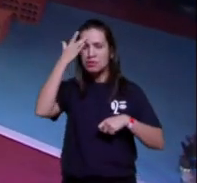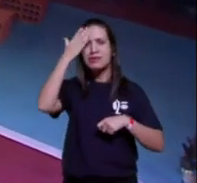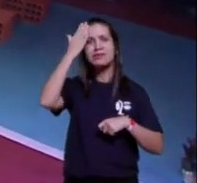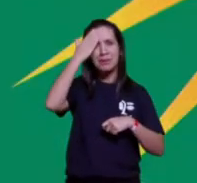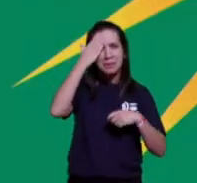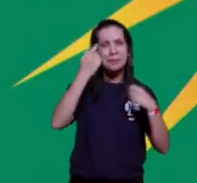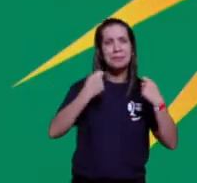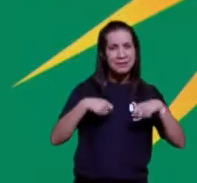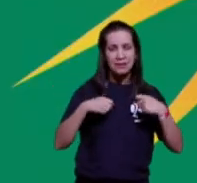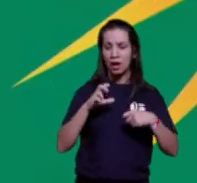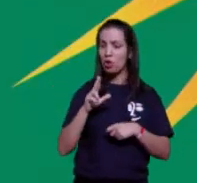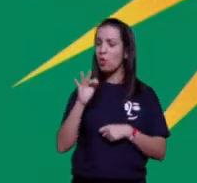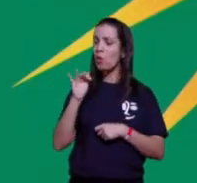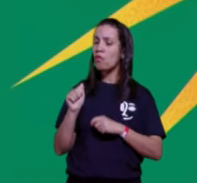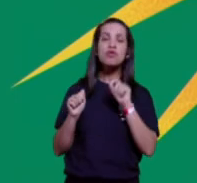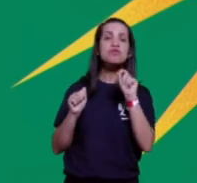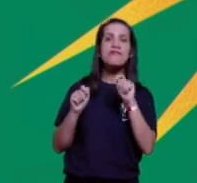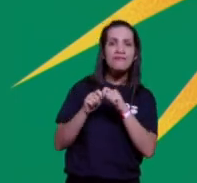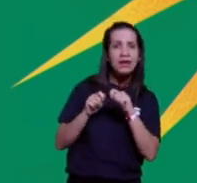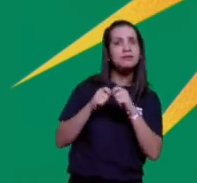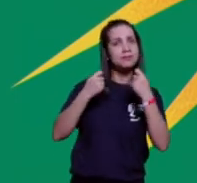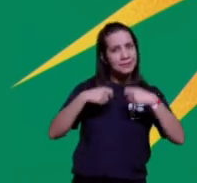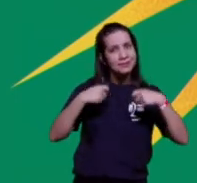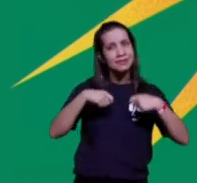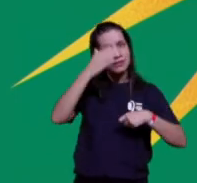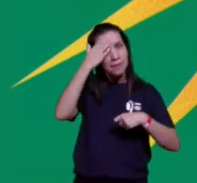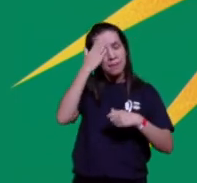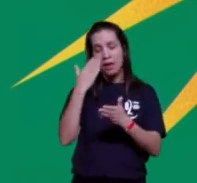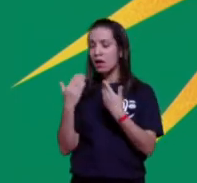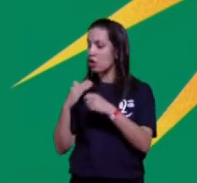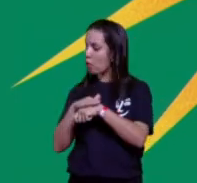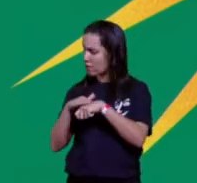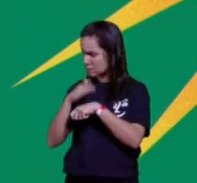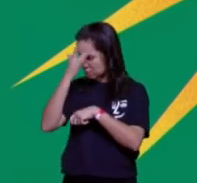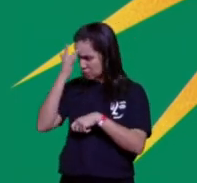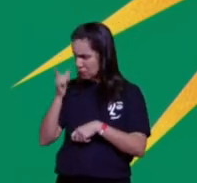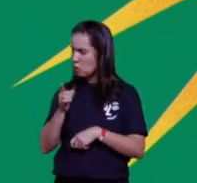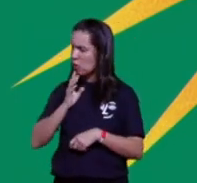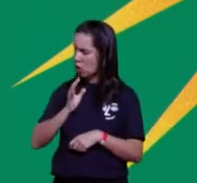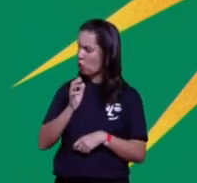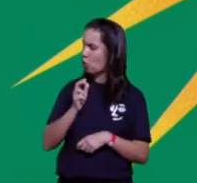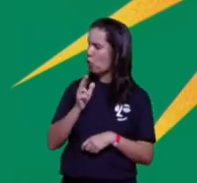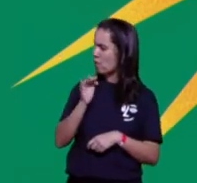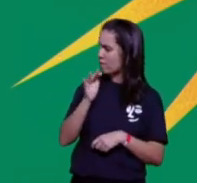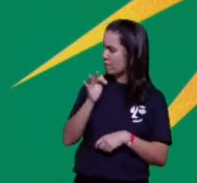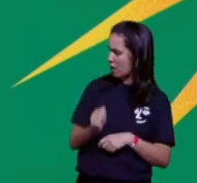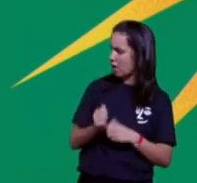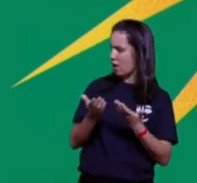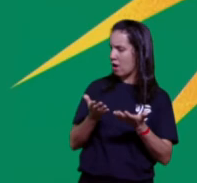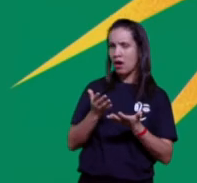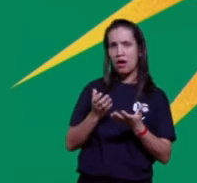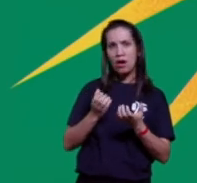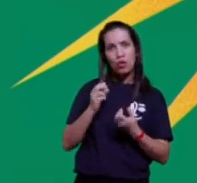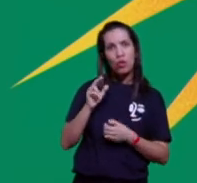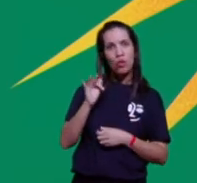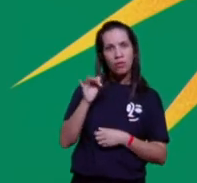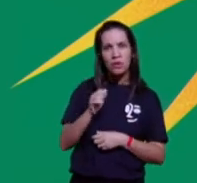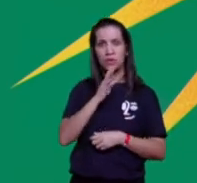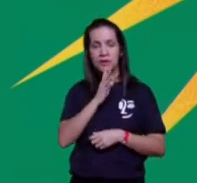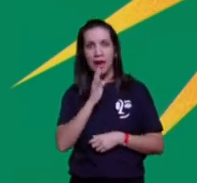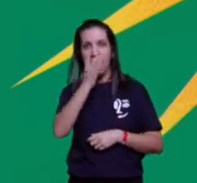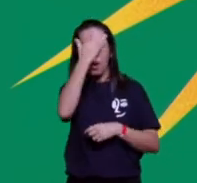existência da CUFA, o que a CUFA faz. Converse com as pessoas ao seu redor sobre a CUFA. De repente, tem alguém que você desperta. E é isso